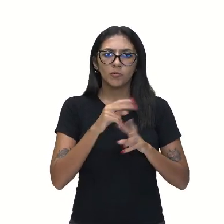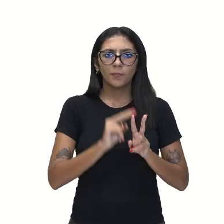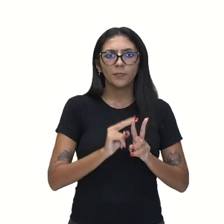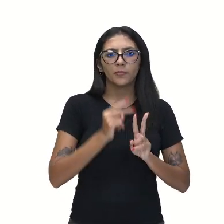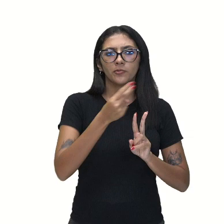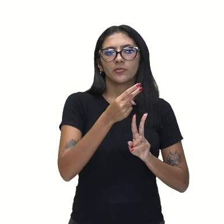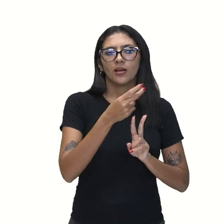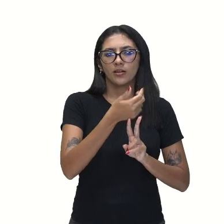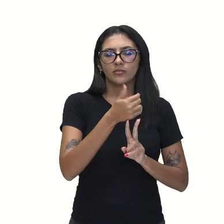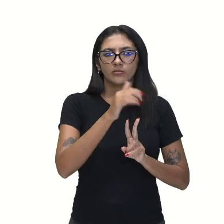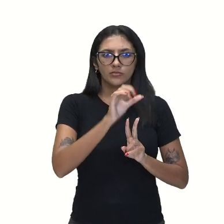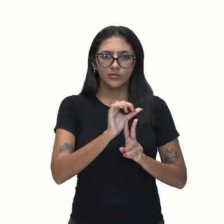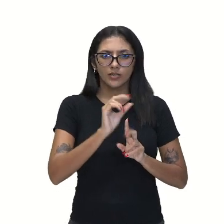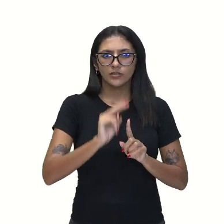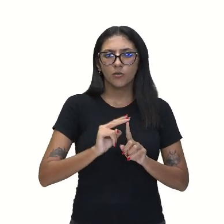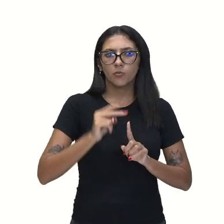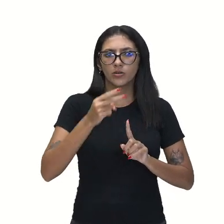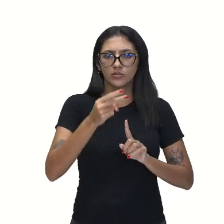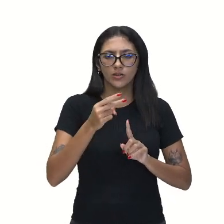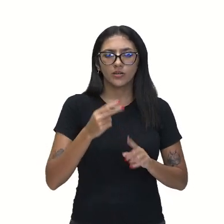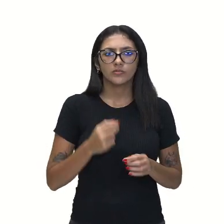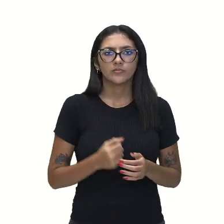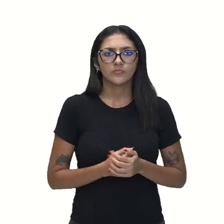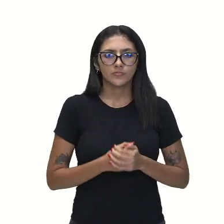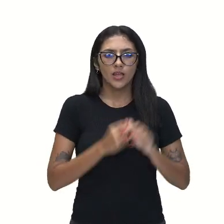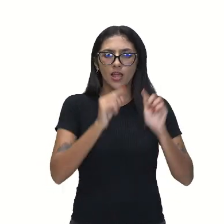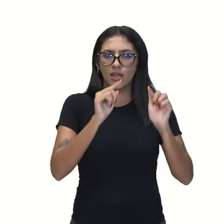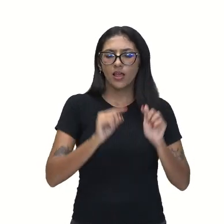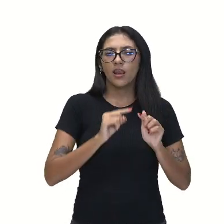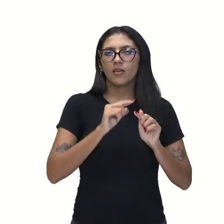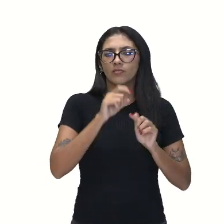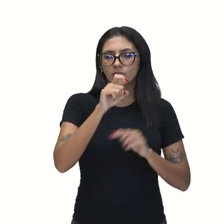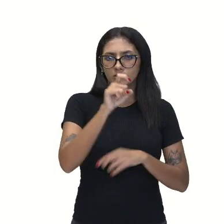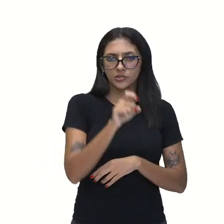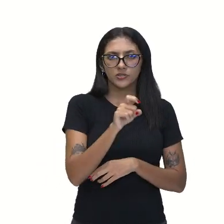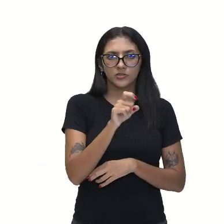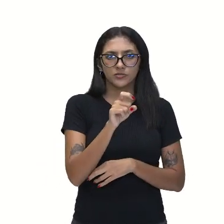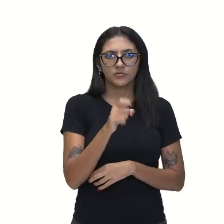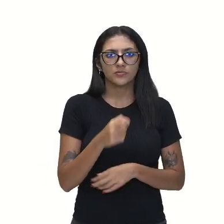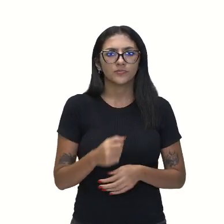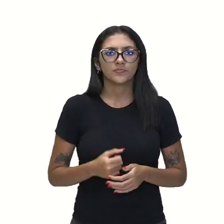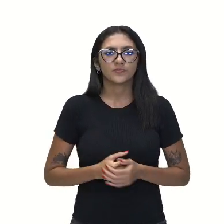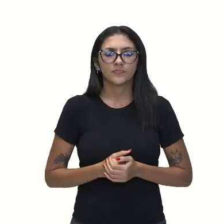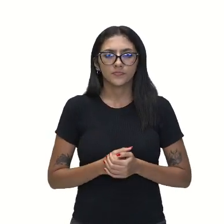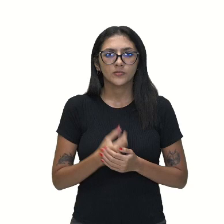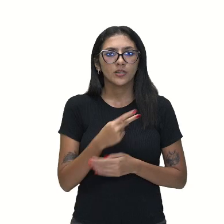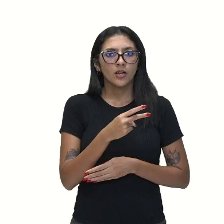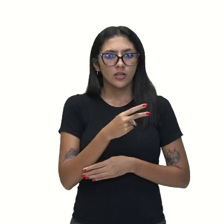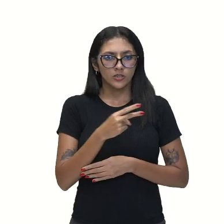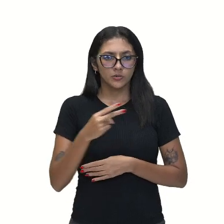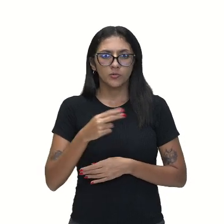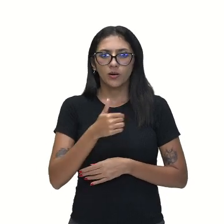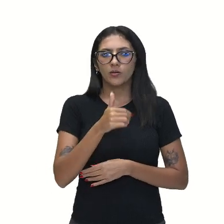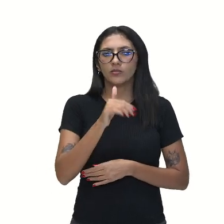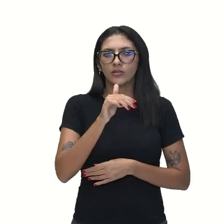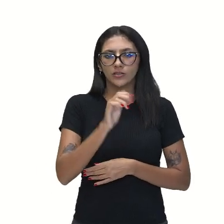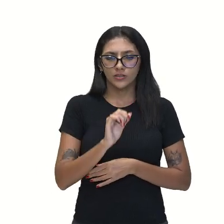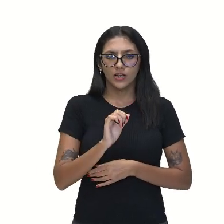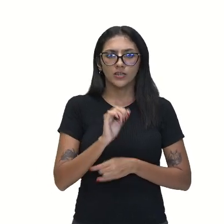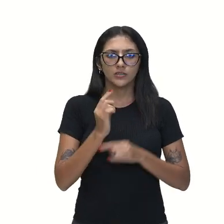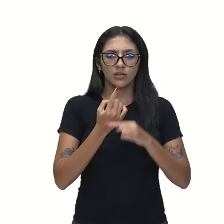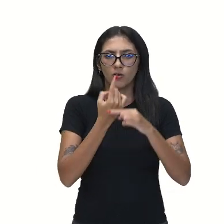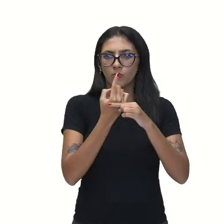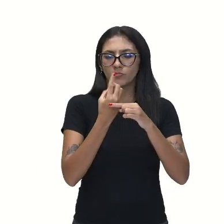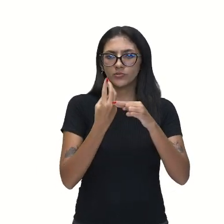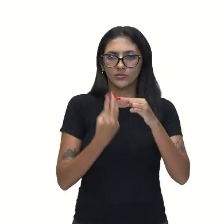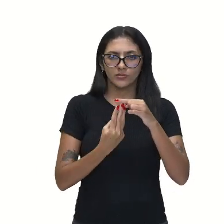de 100 eu vou escrever 10 elevado ao quadrado, tudo isso aqui elevado a x, igual a 10 elevado a